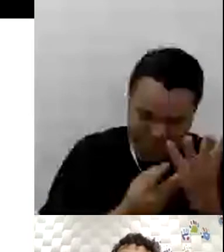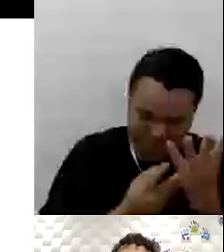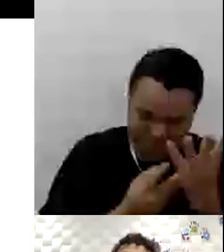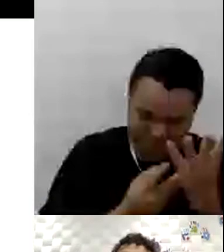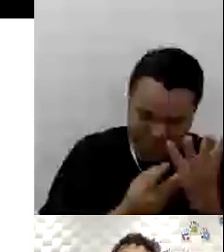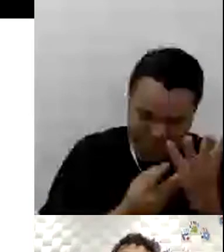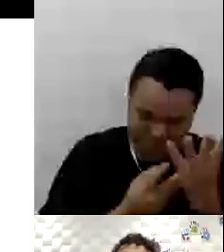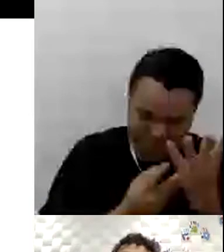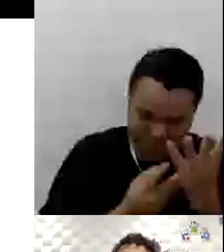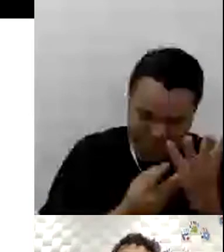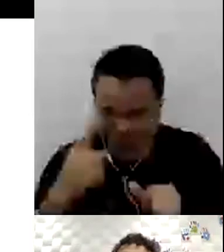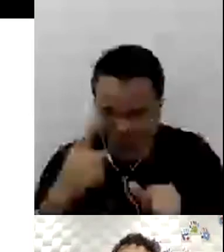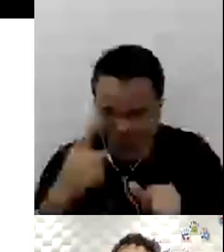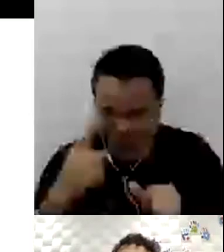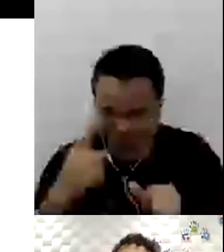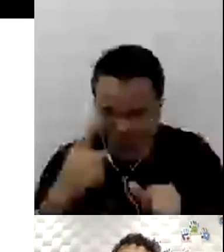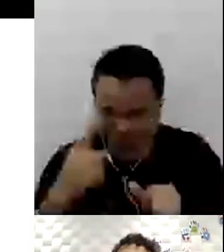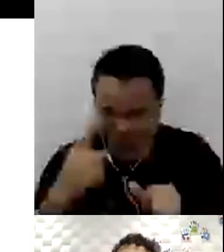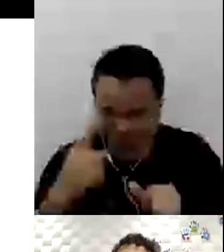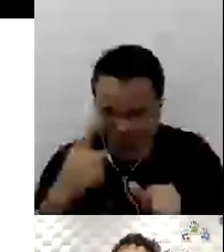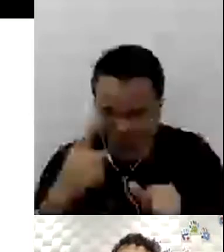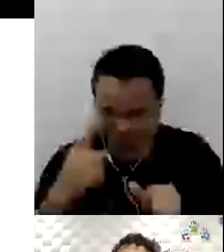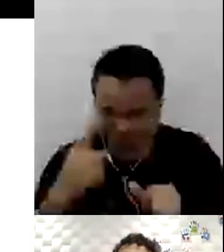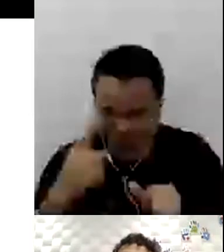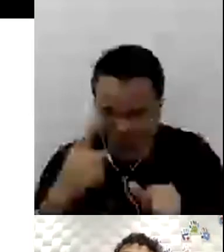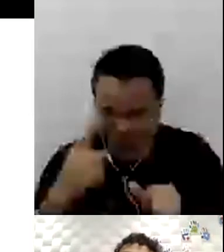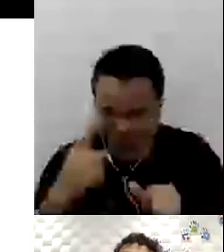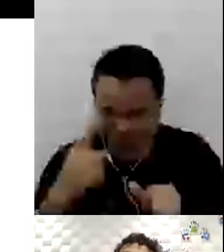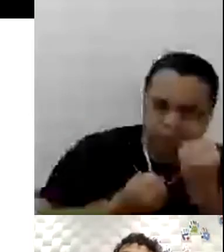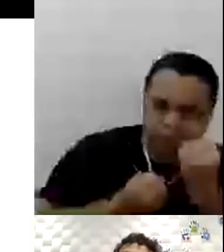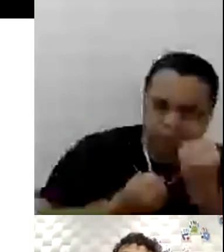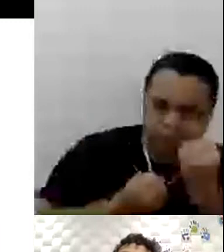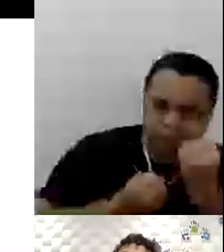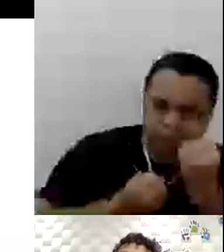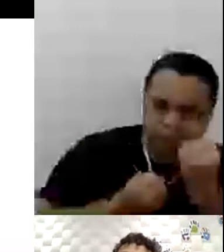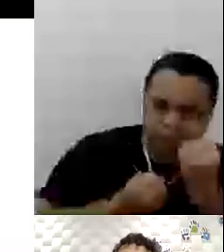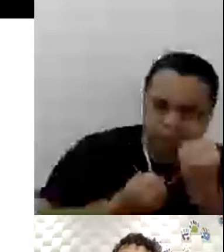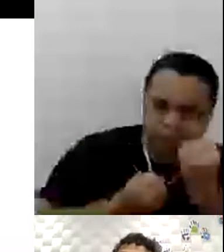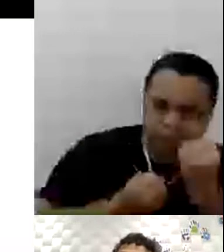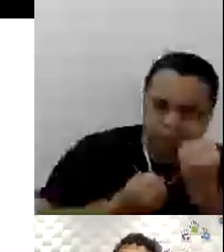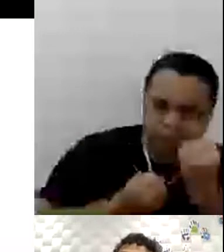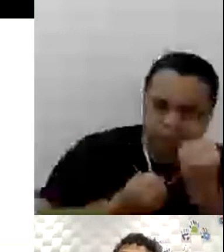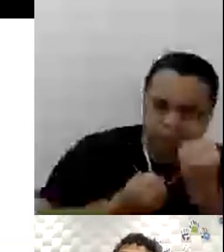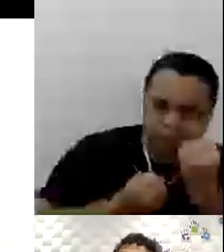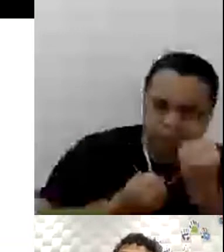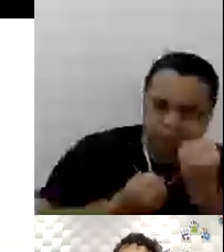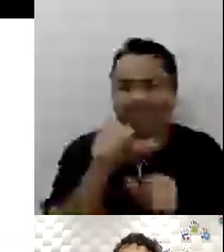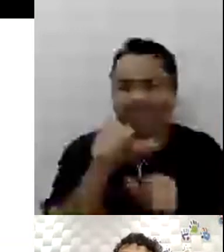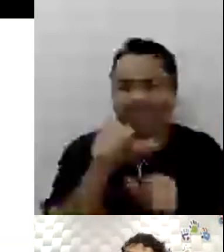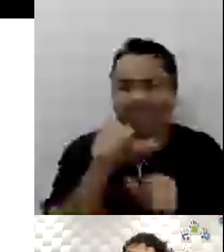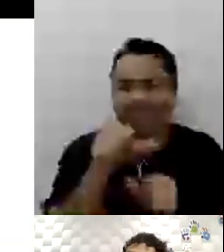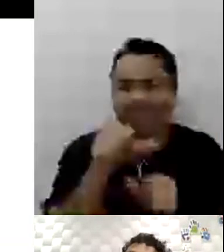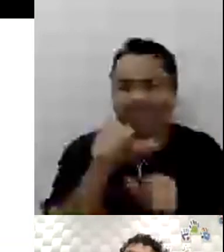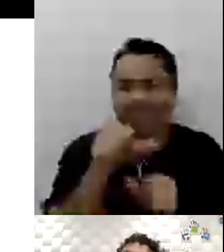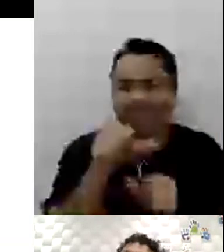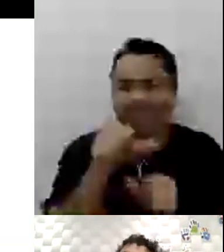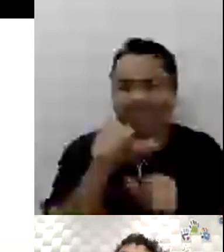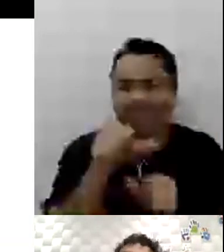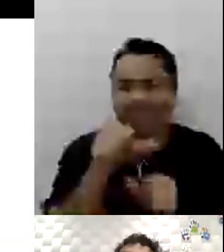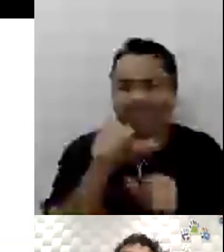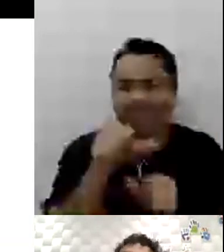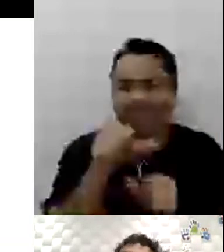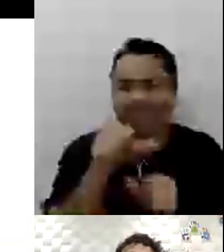transformados. Então, cada tipo de informação requer uma forma de transformação. Se é um dado simples,